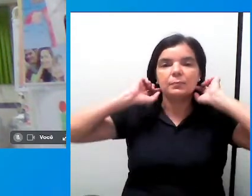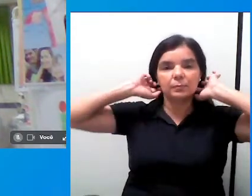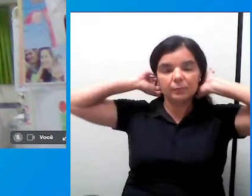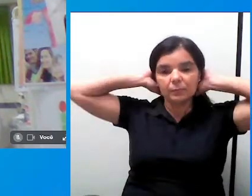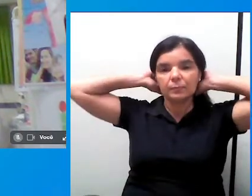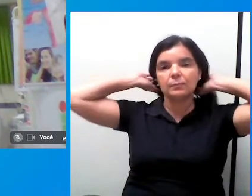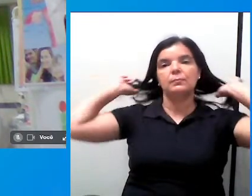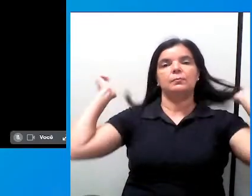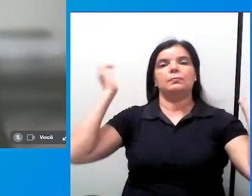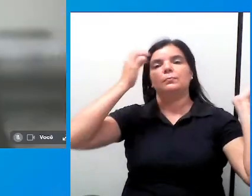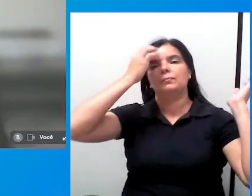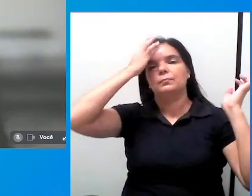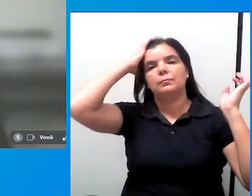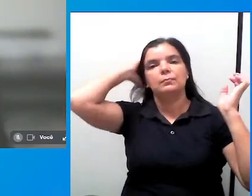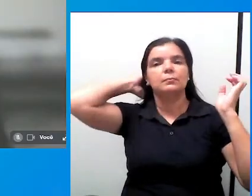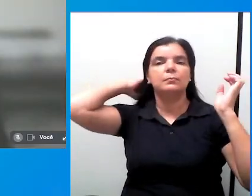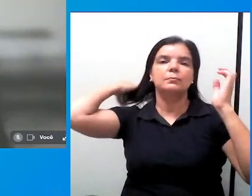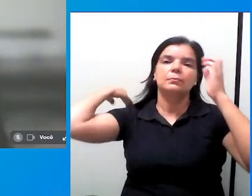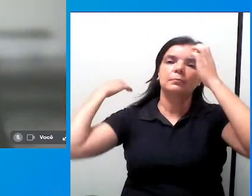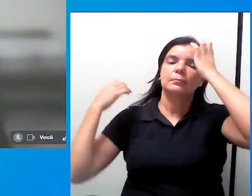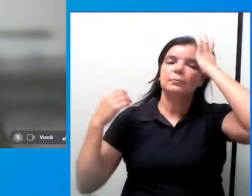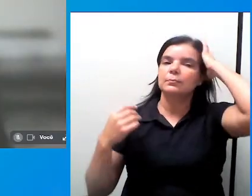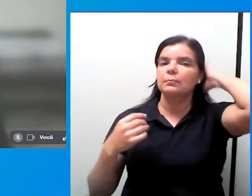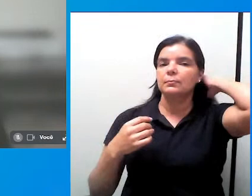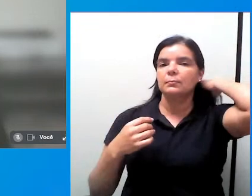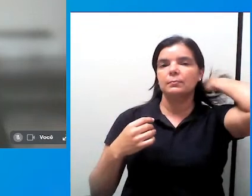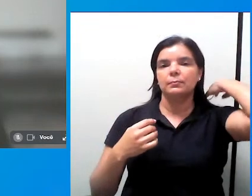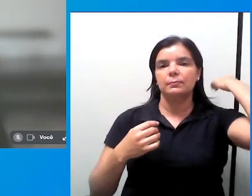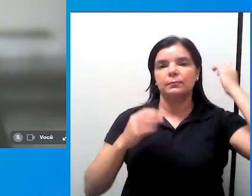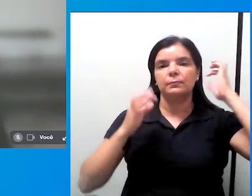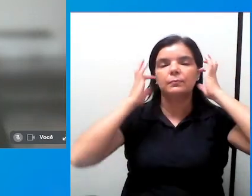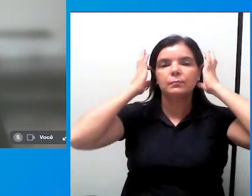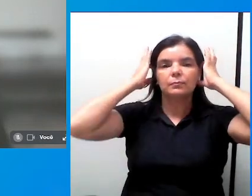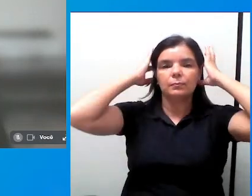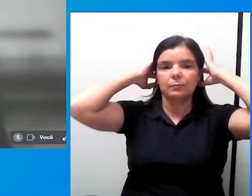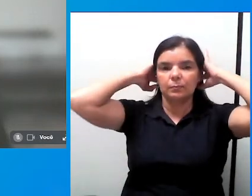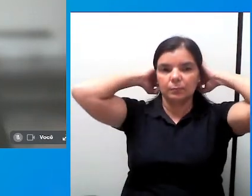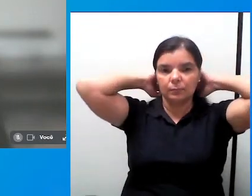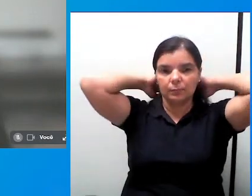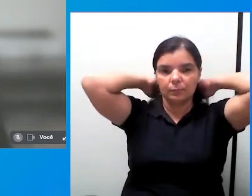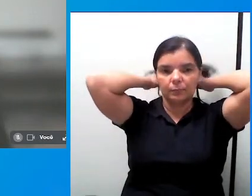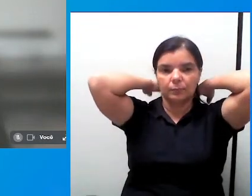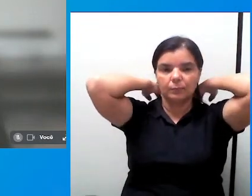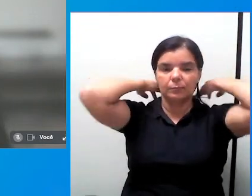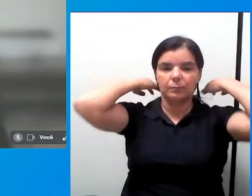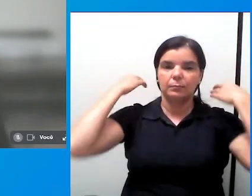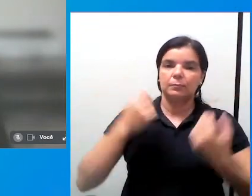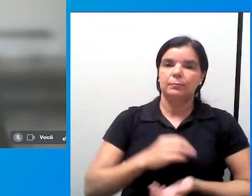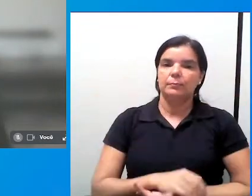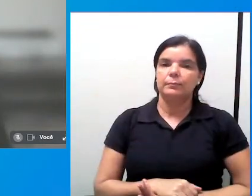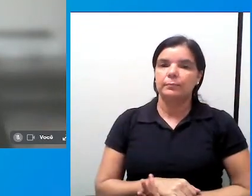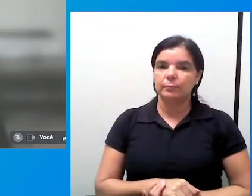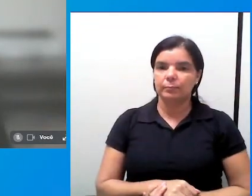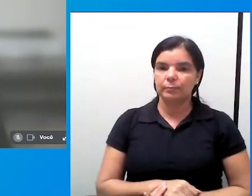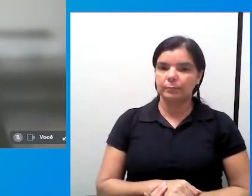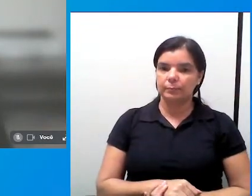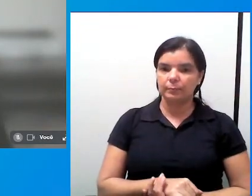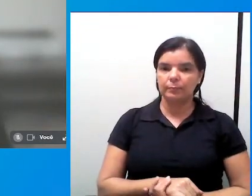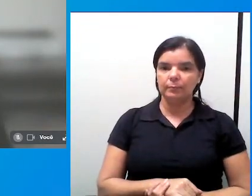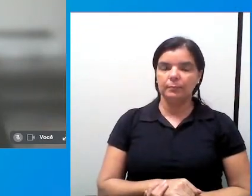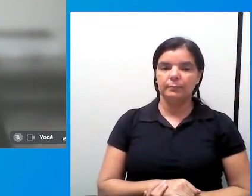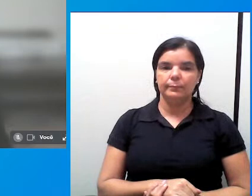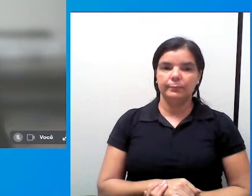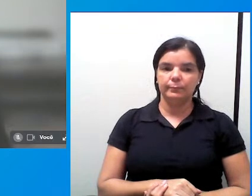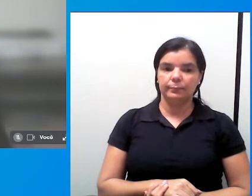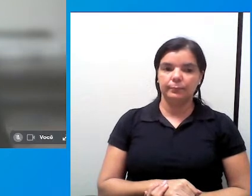Não sei se está compartilhando no seu computador, mas acho que dá para cancelar o compartilhamento e iniciar novamente.